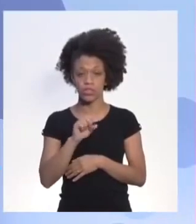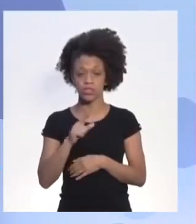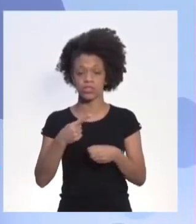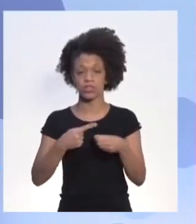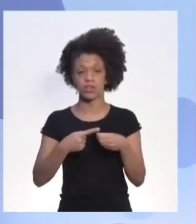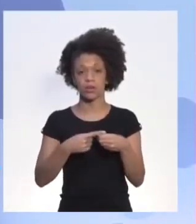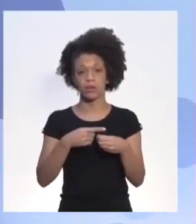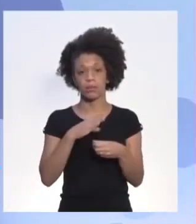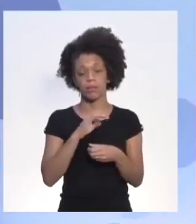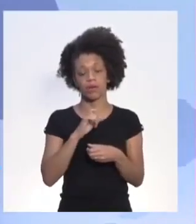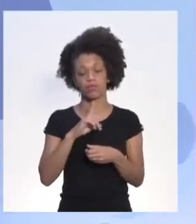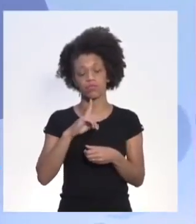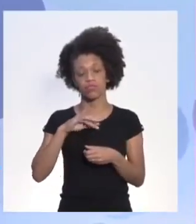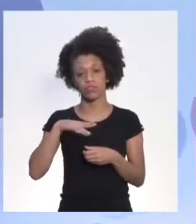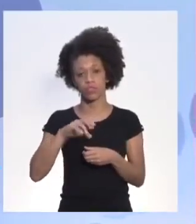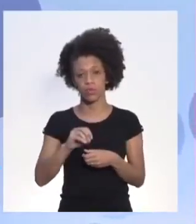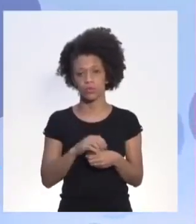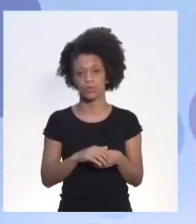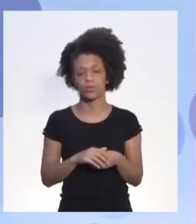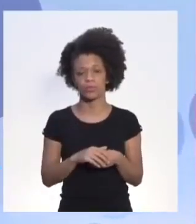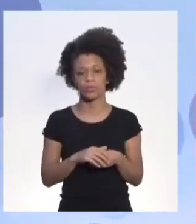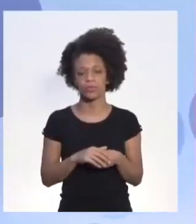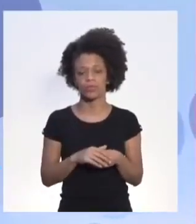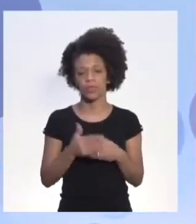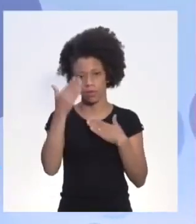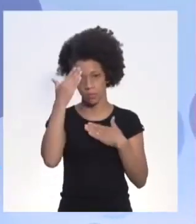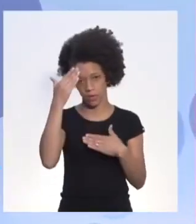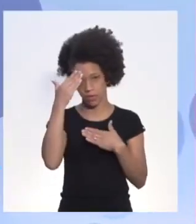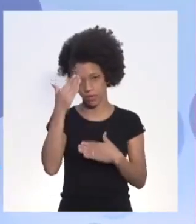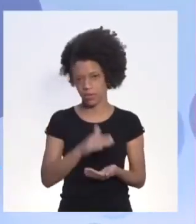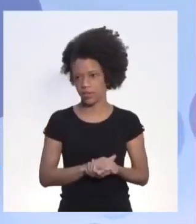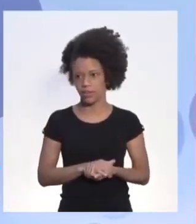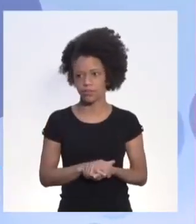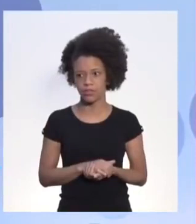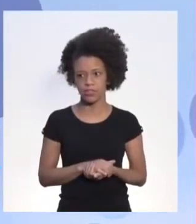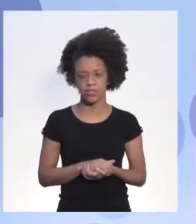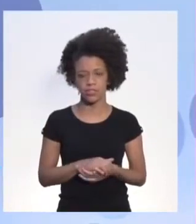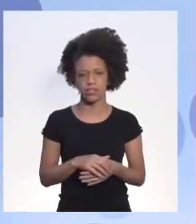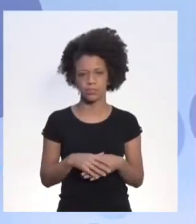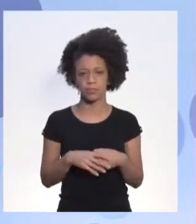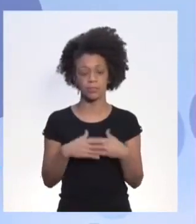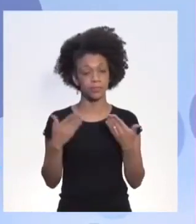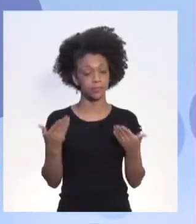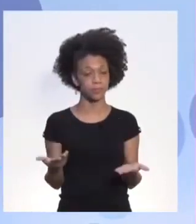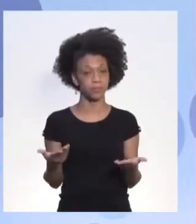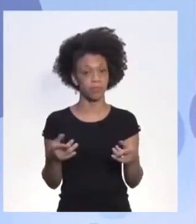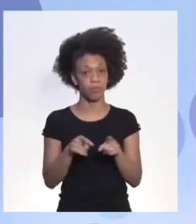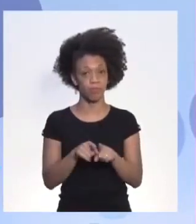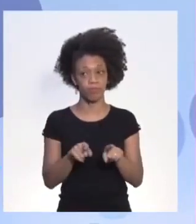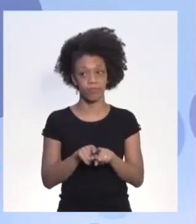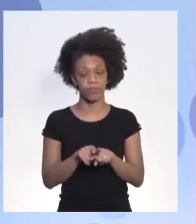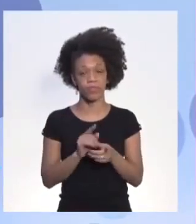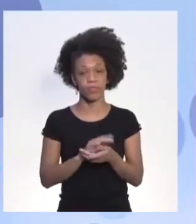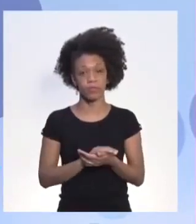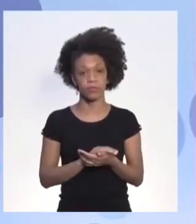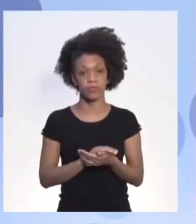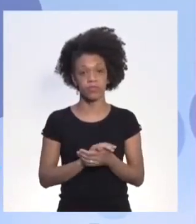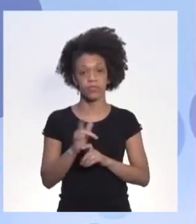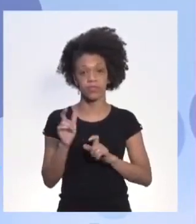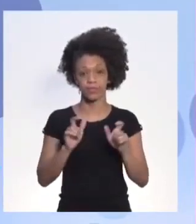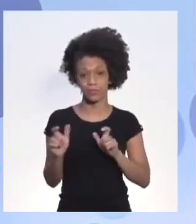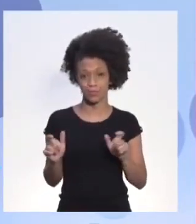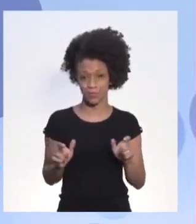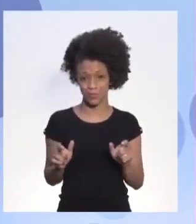Baudílio Biagi, lá em Ribeirão Preto. Júlio, obrigado, de coração. Tá? O pessoal falando da sua